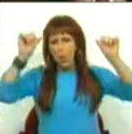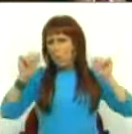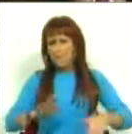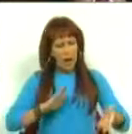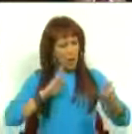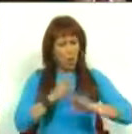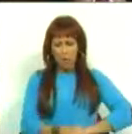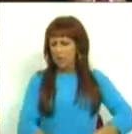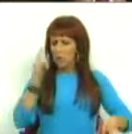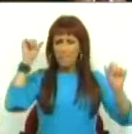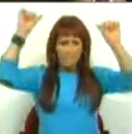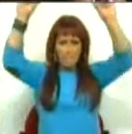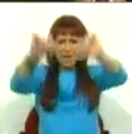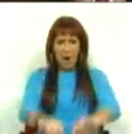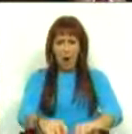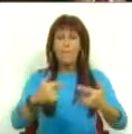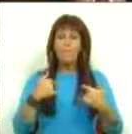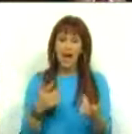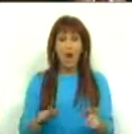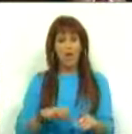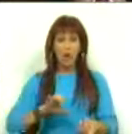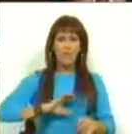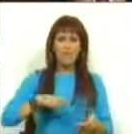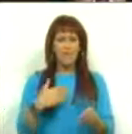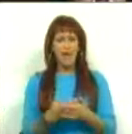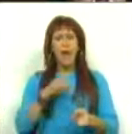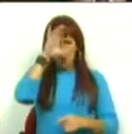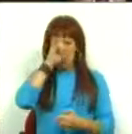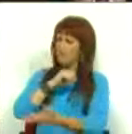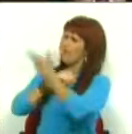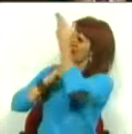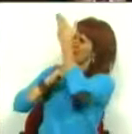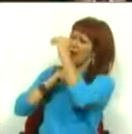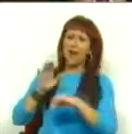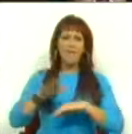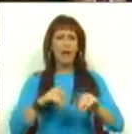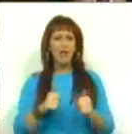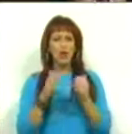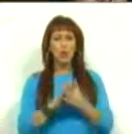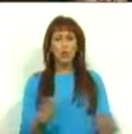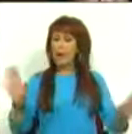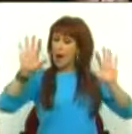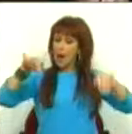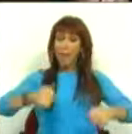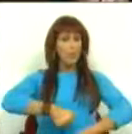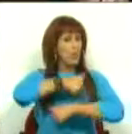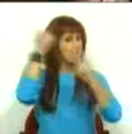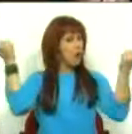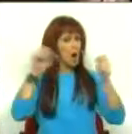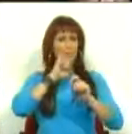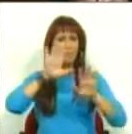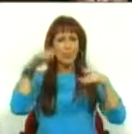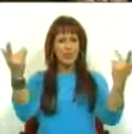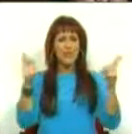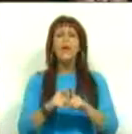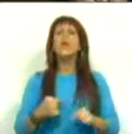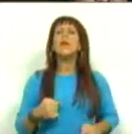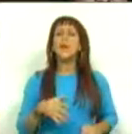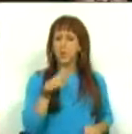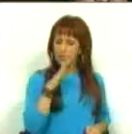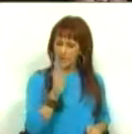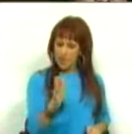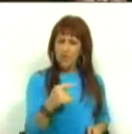mal, continuou ainda pior, mas estamos agora confiantes que este Governo tudo fará para que acabe o melhor possível. Eu arriscaria